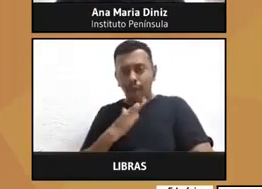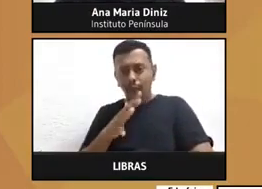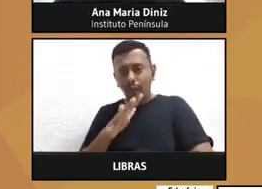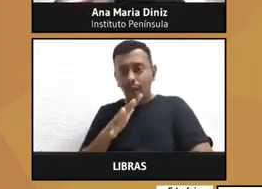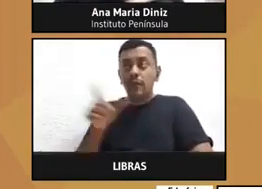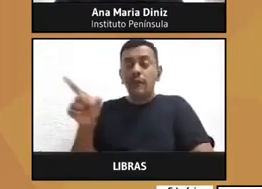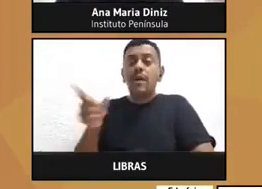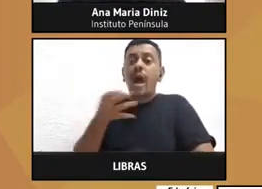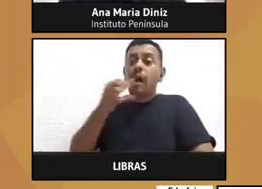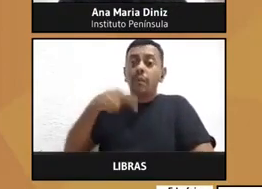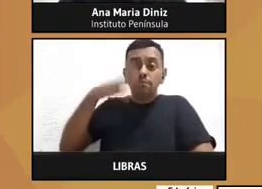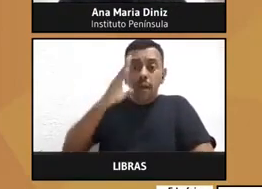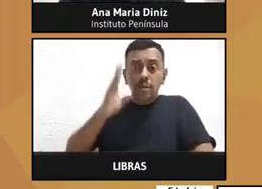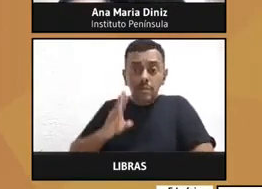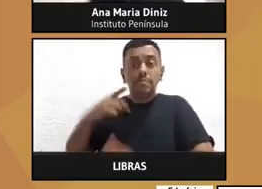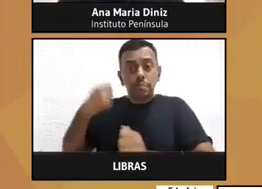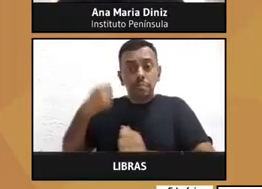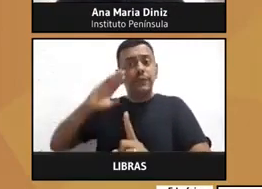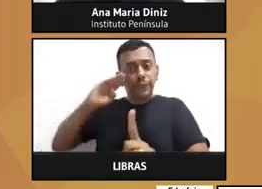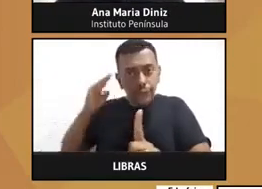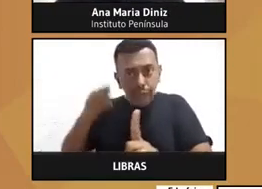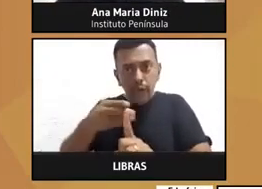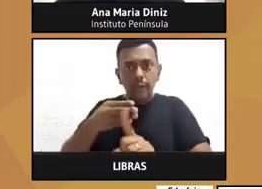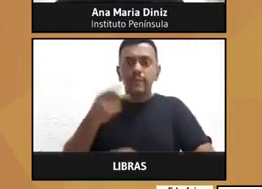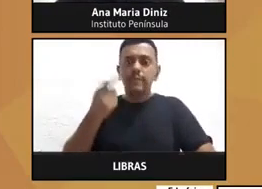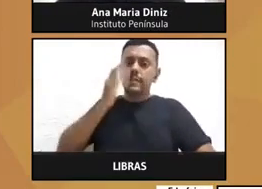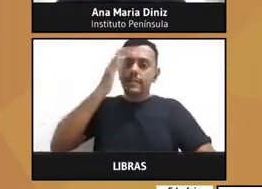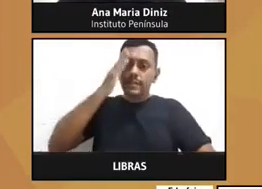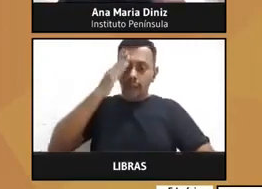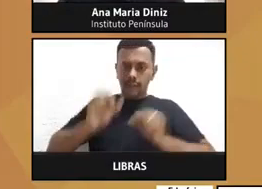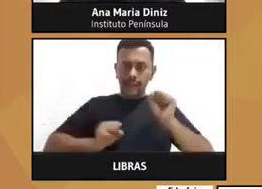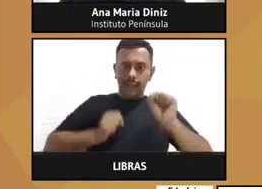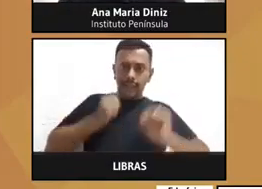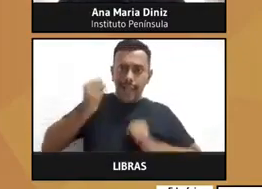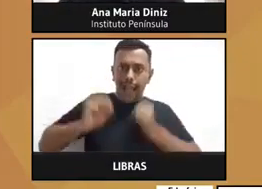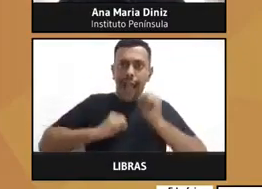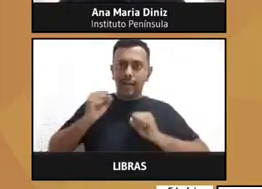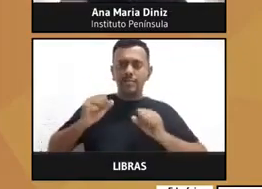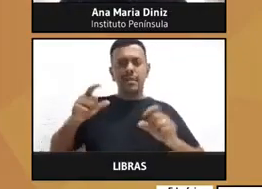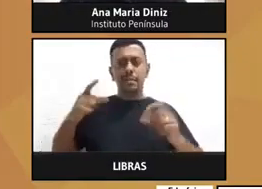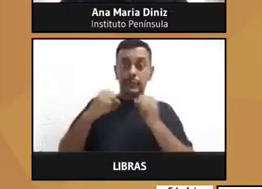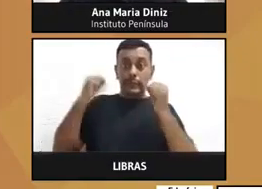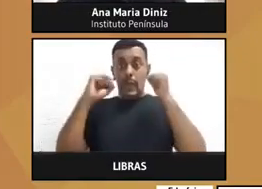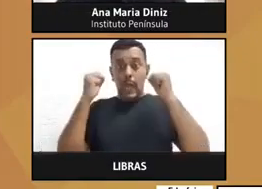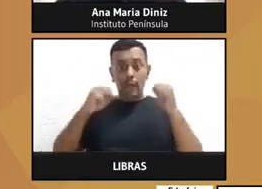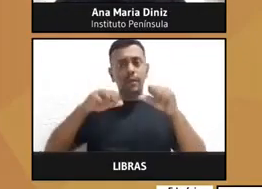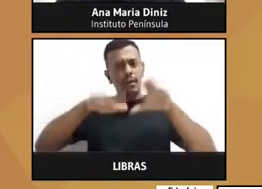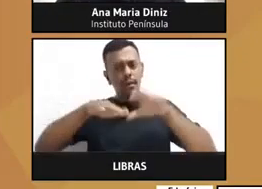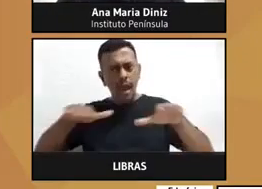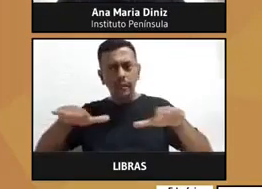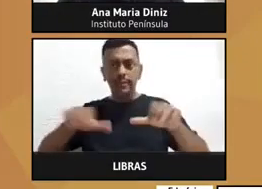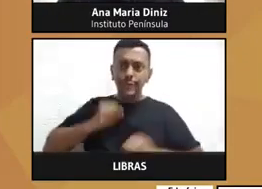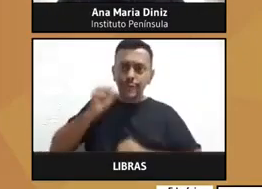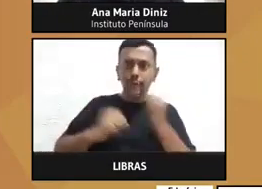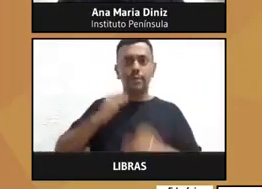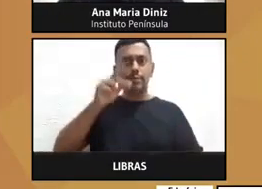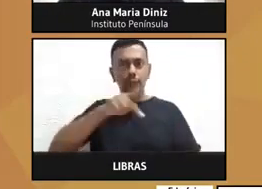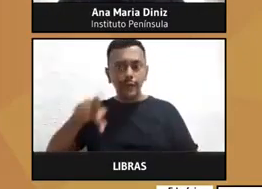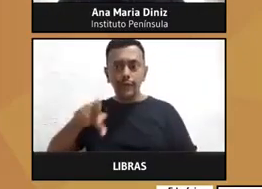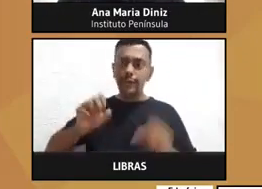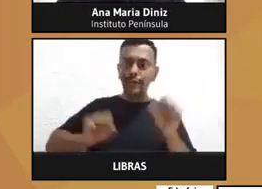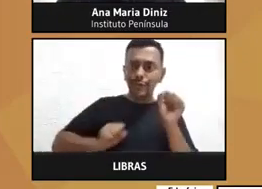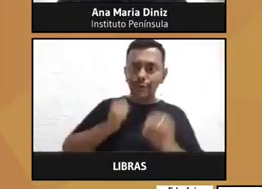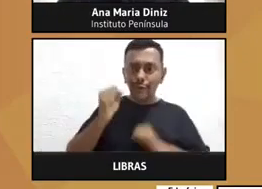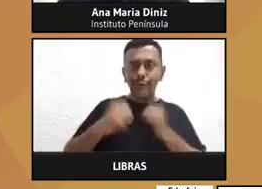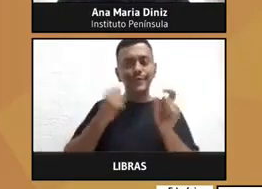este processo gera muita ansiedade e estresse, não somente para as crianças, mas para os professores e todo o sistema, até os